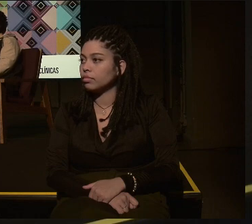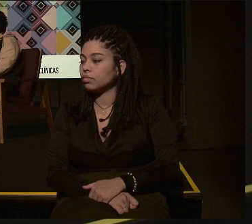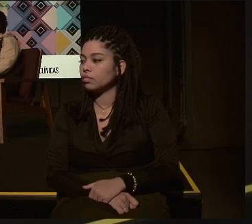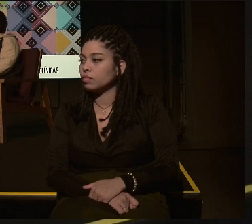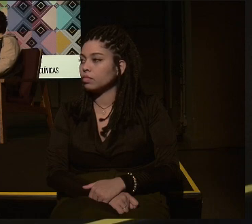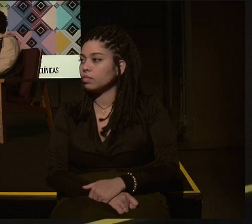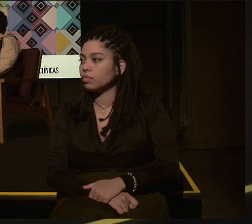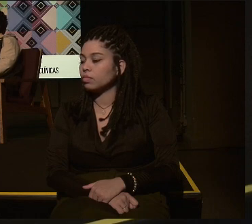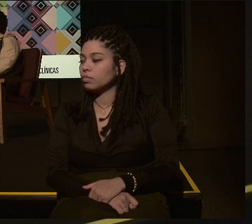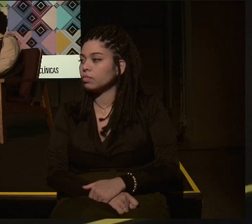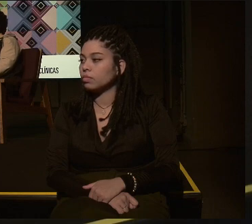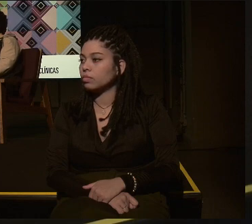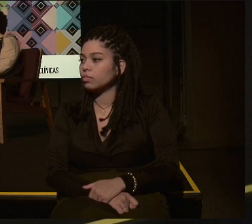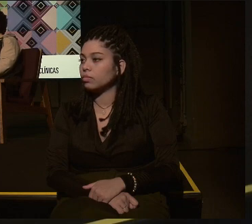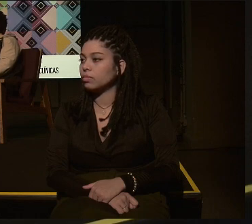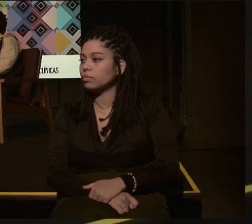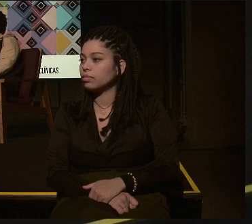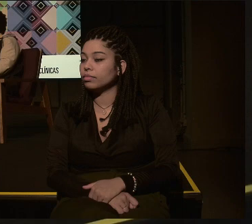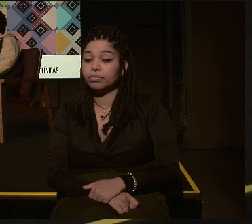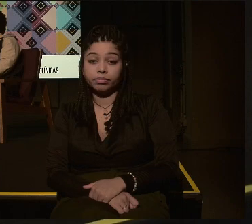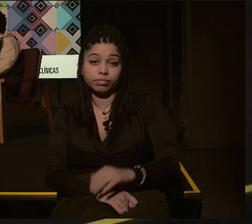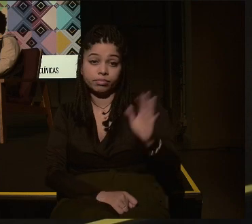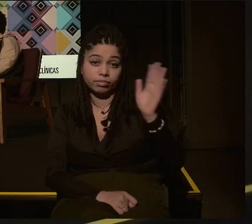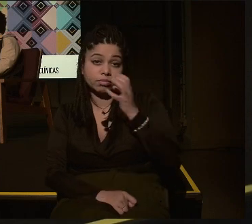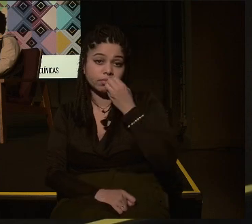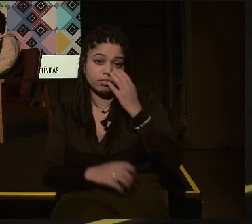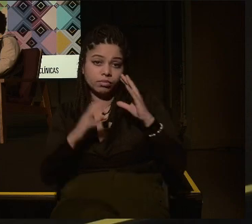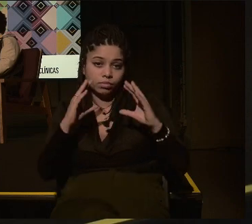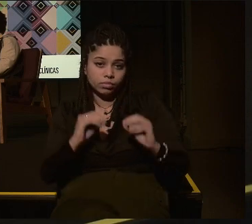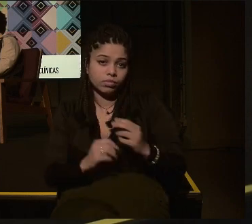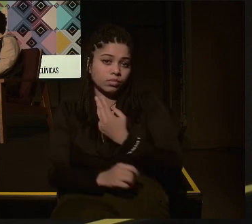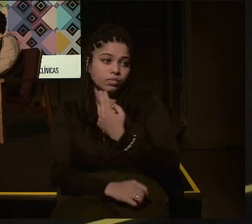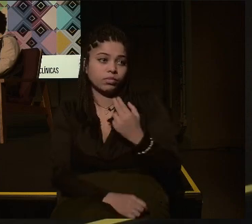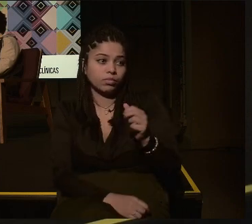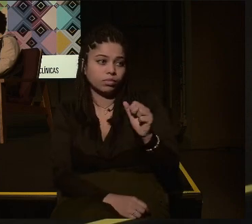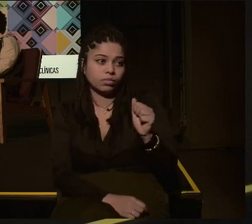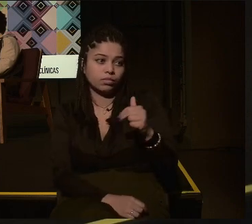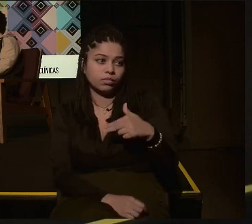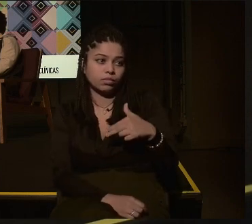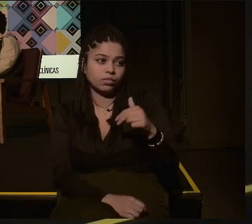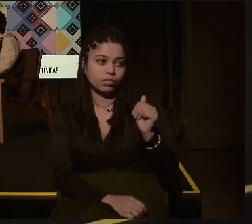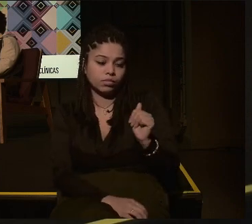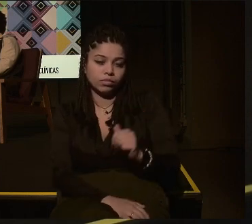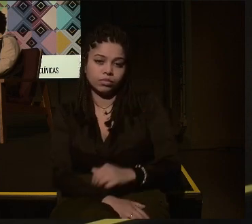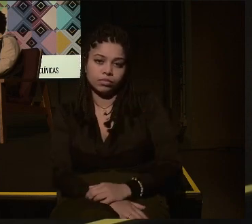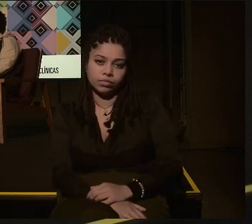Obrigada. Ei, boa noite. Meu nome é Ana.